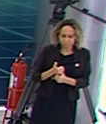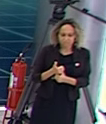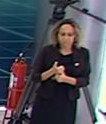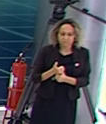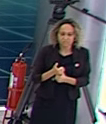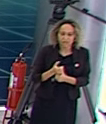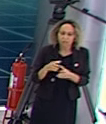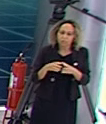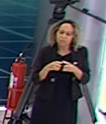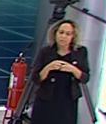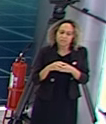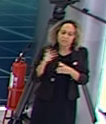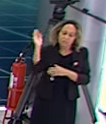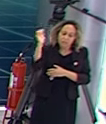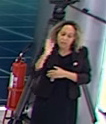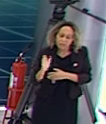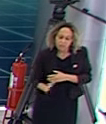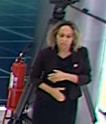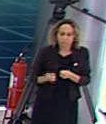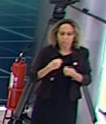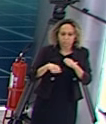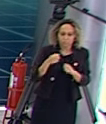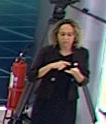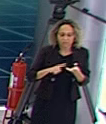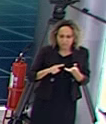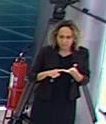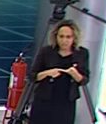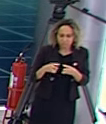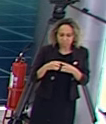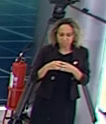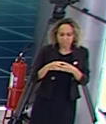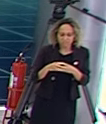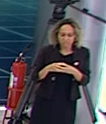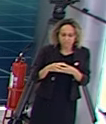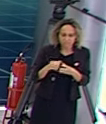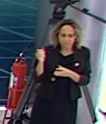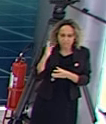Oliveira, presidente da Confederação Nacional da Indústria, senhor Robson Braga de Andrade,